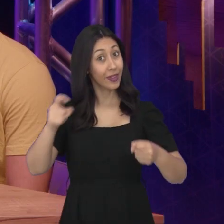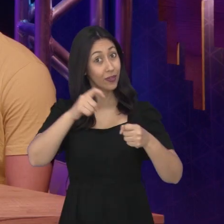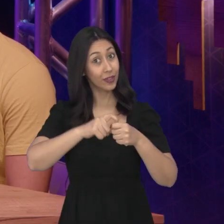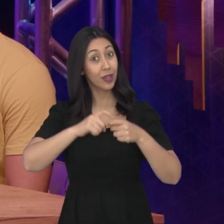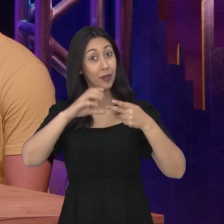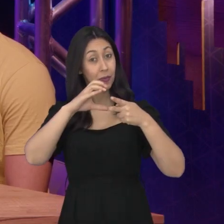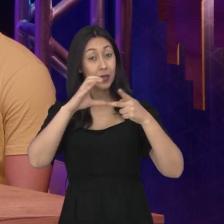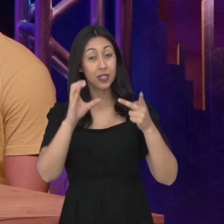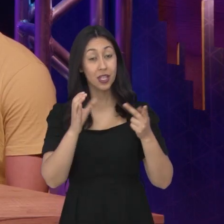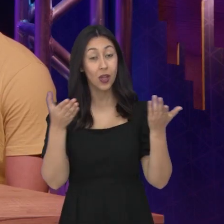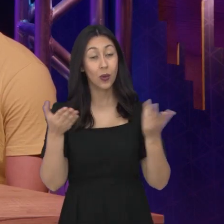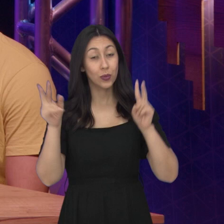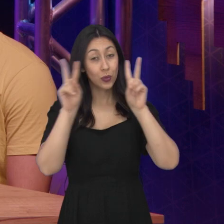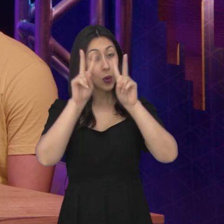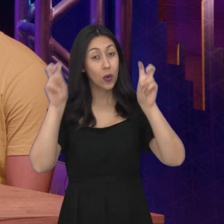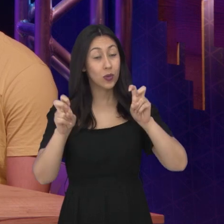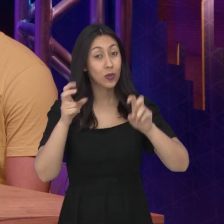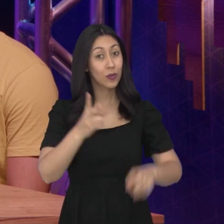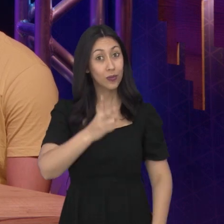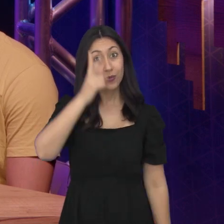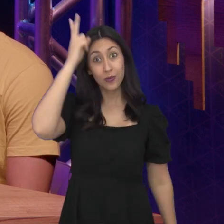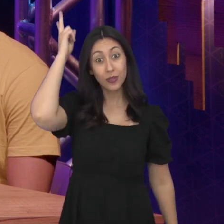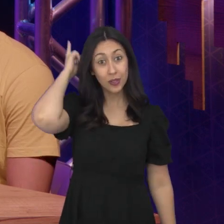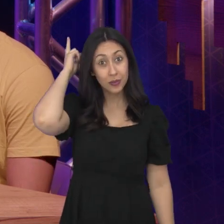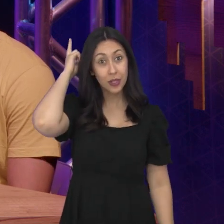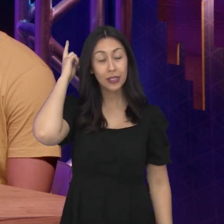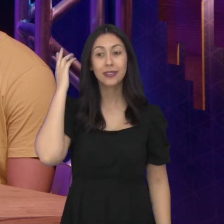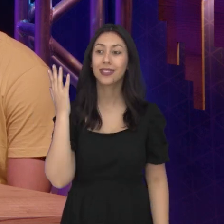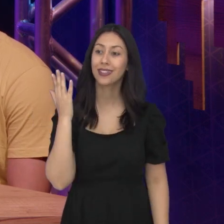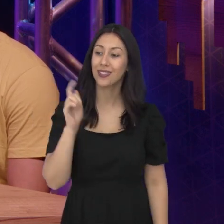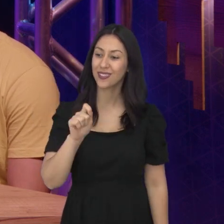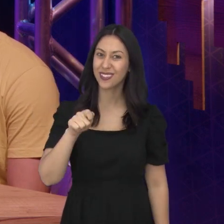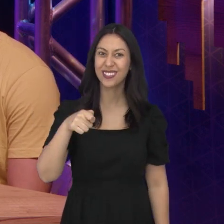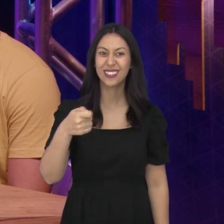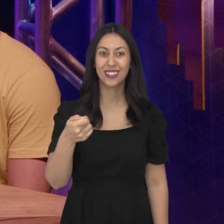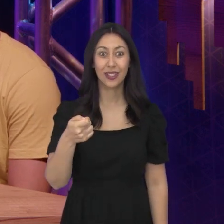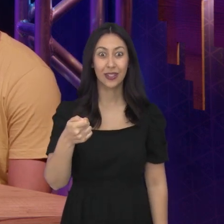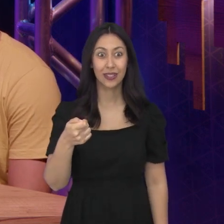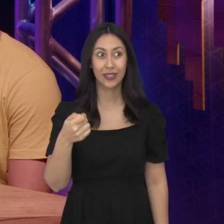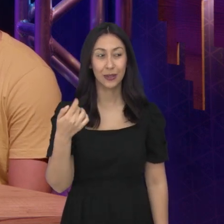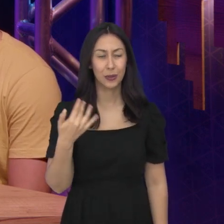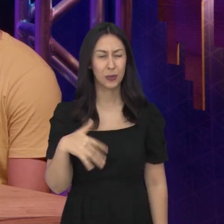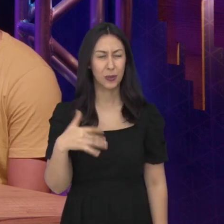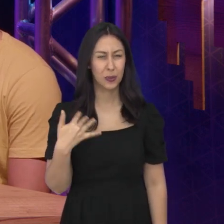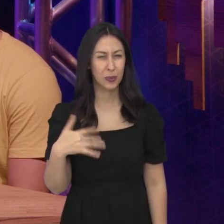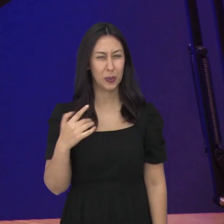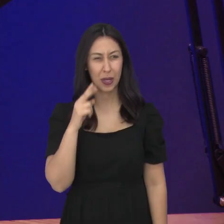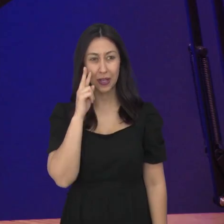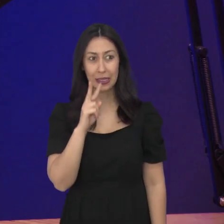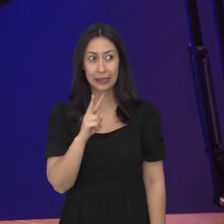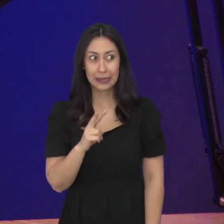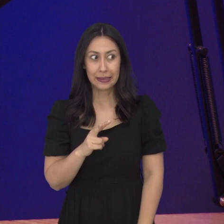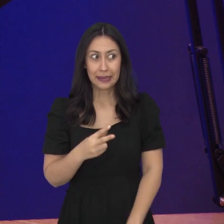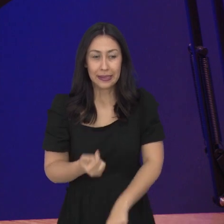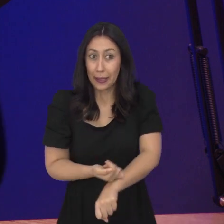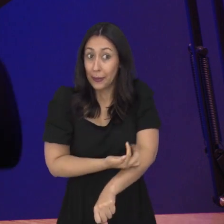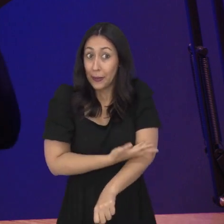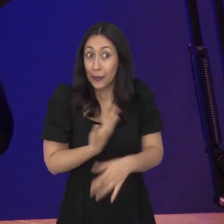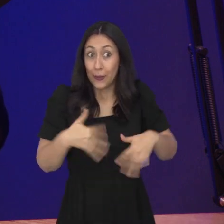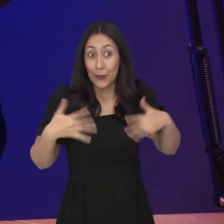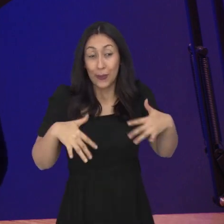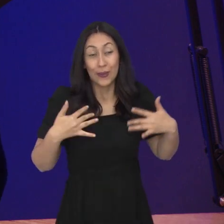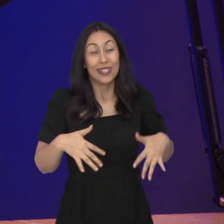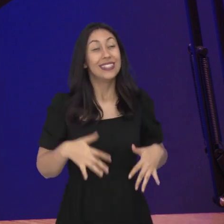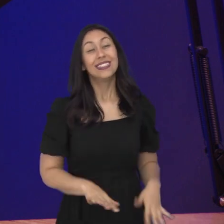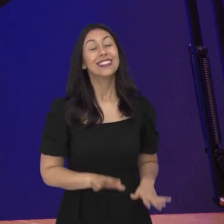De volta com Pode Ser, e hoje a gente está falando sobre vestibular, uma palavra que só de citar já dá calafrios.